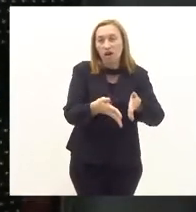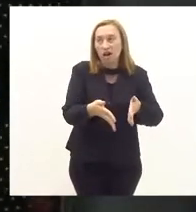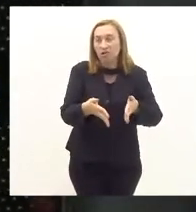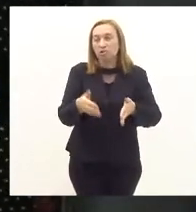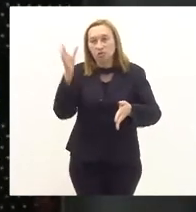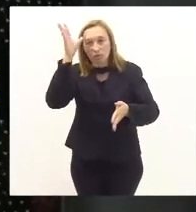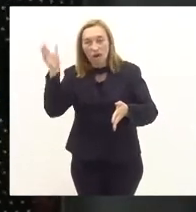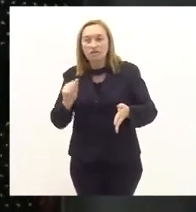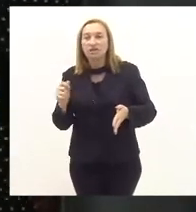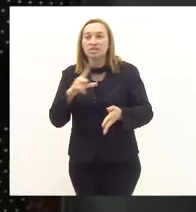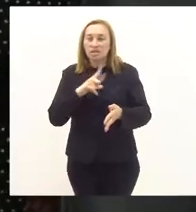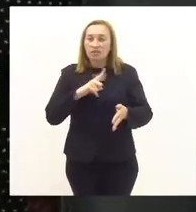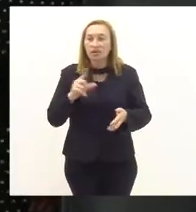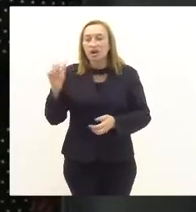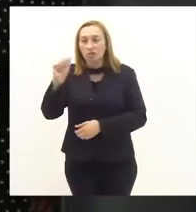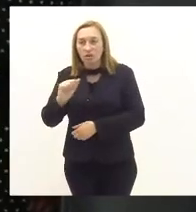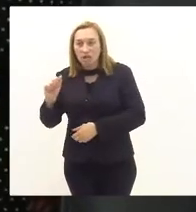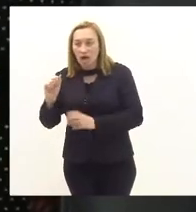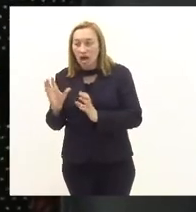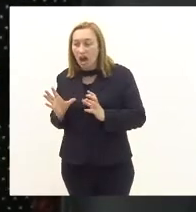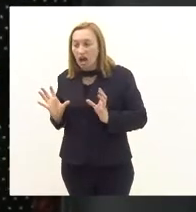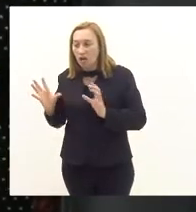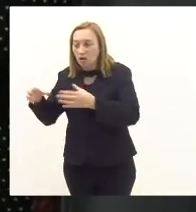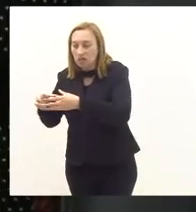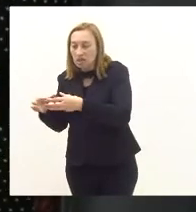alguma também organização voltada a